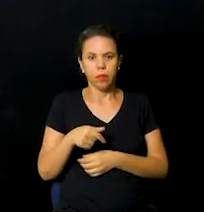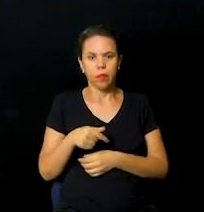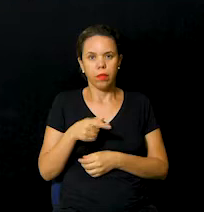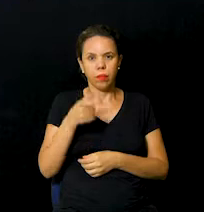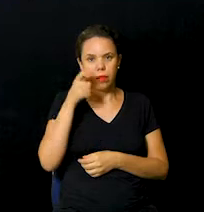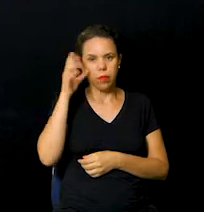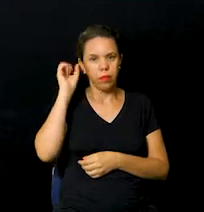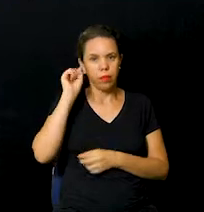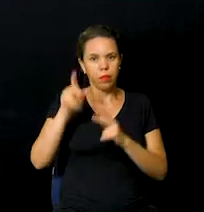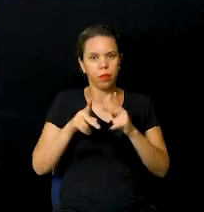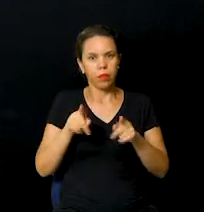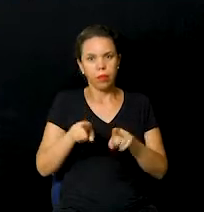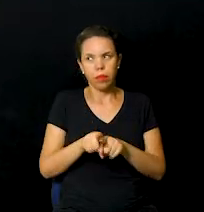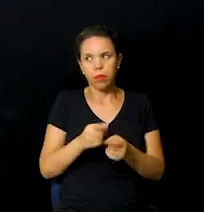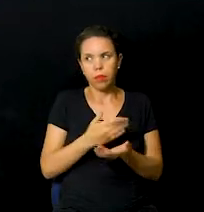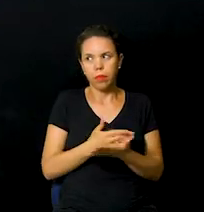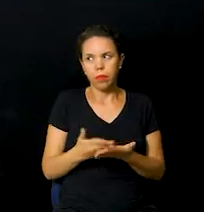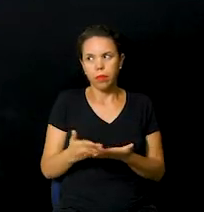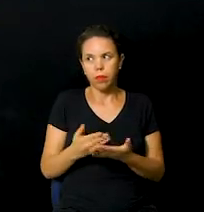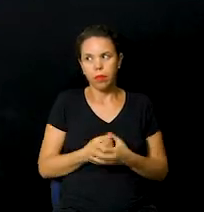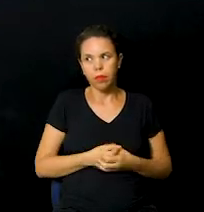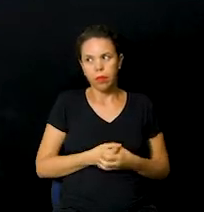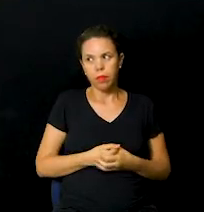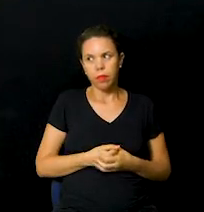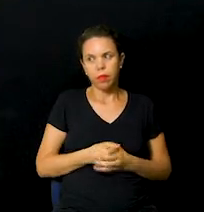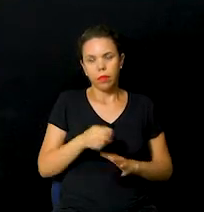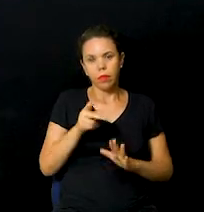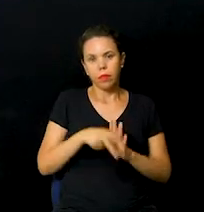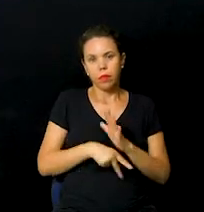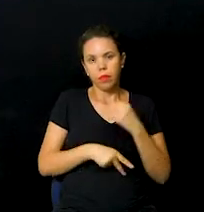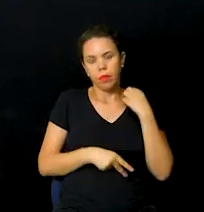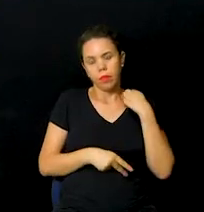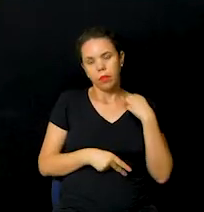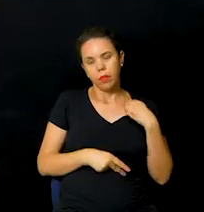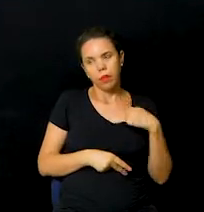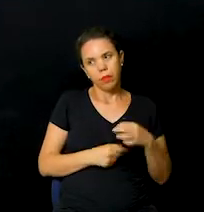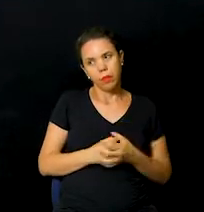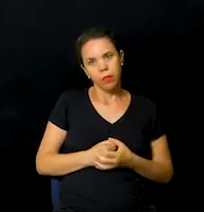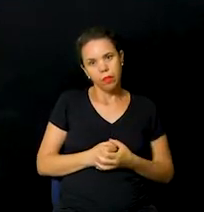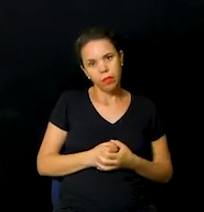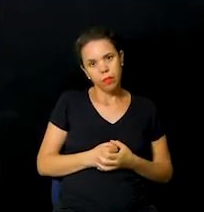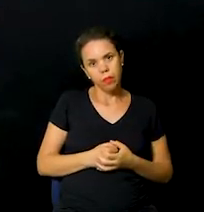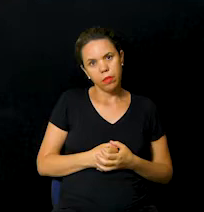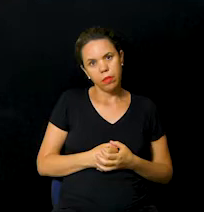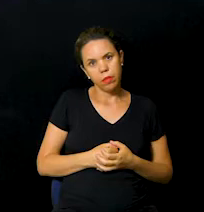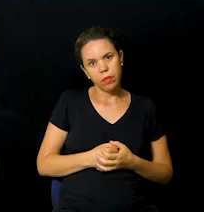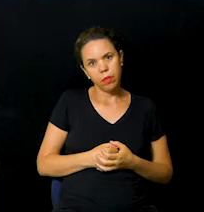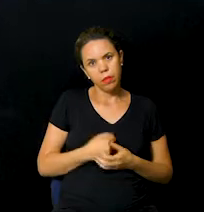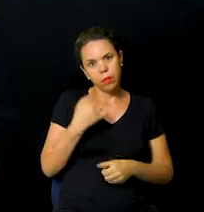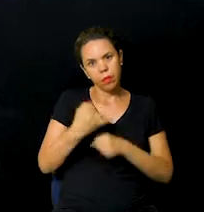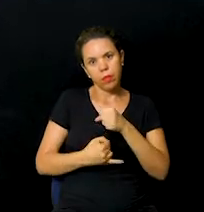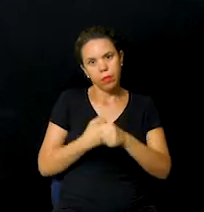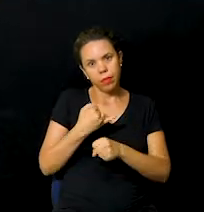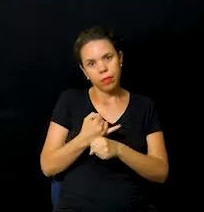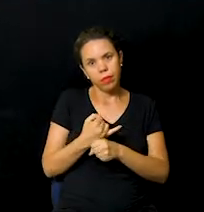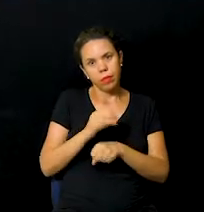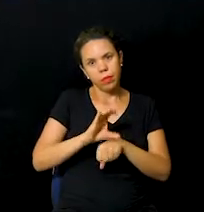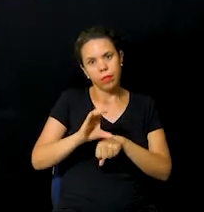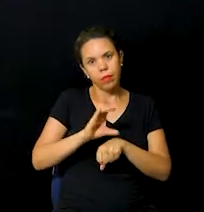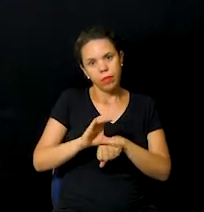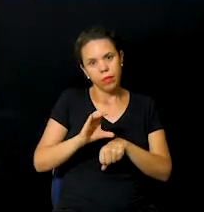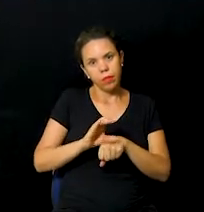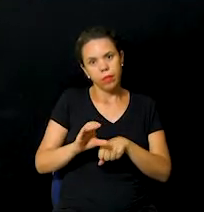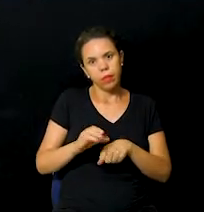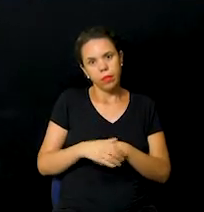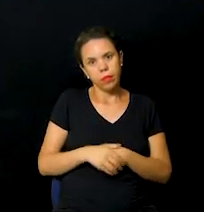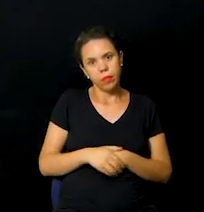público ouvinte também. O início desse projeto, ele vai ser em modalidade online,